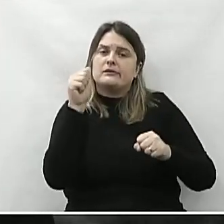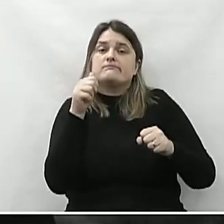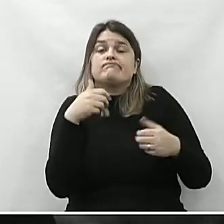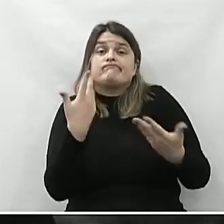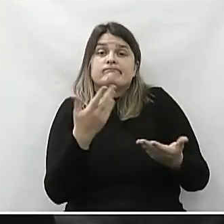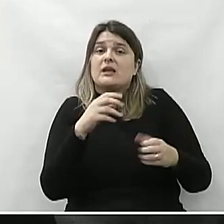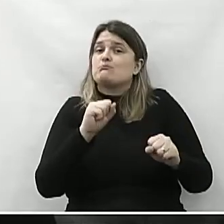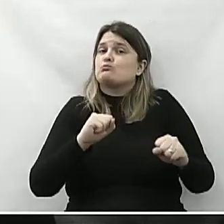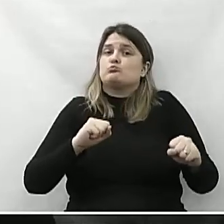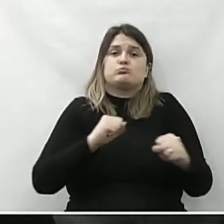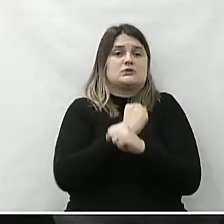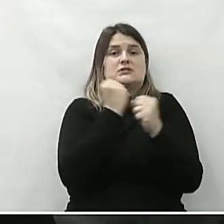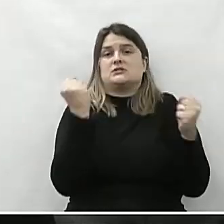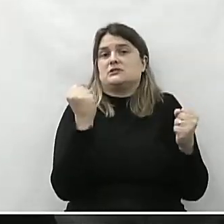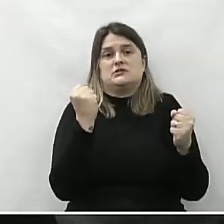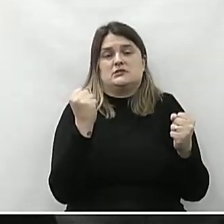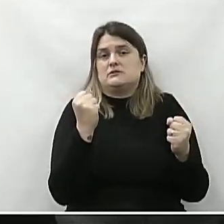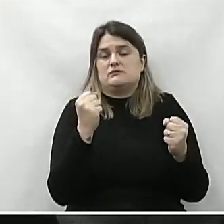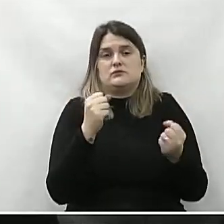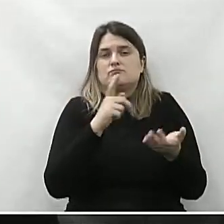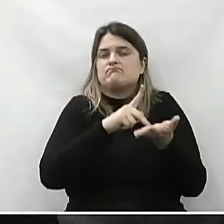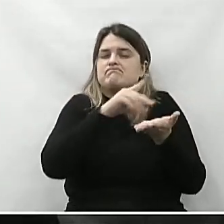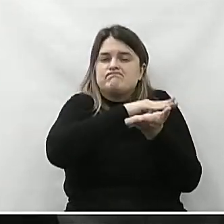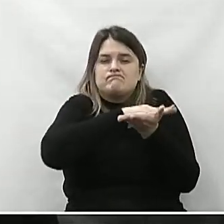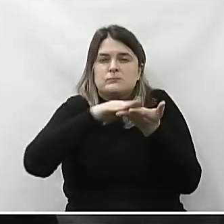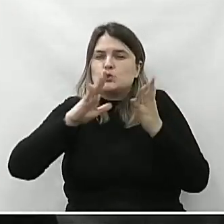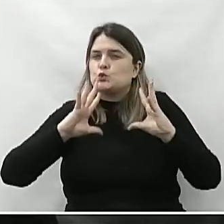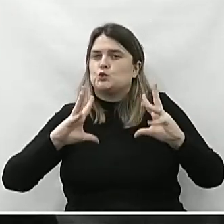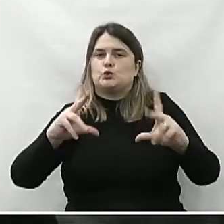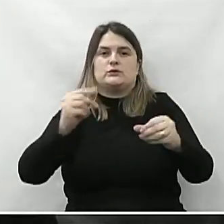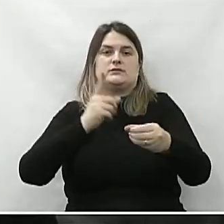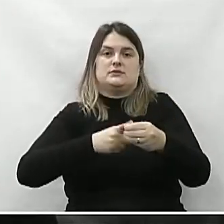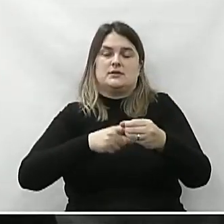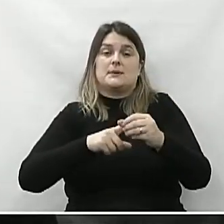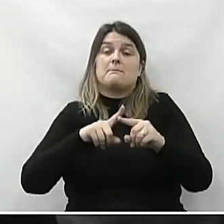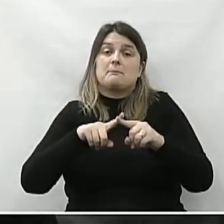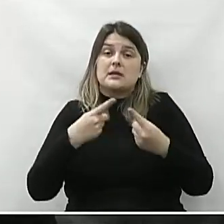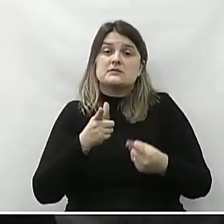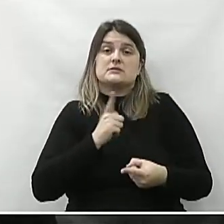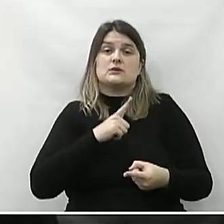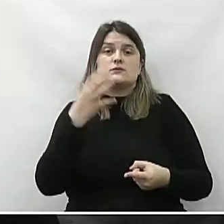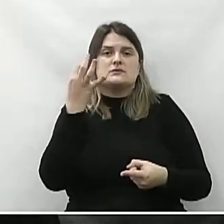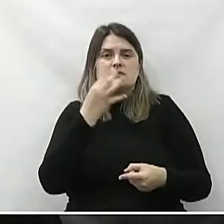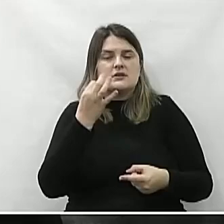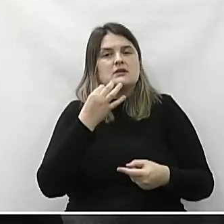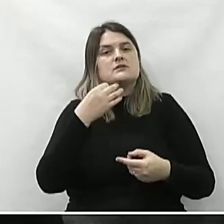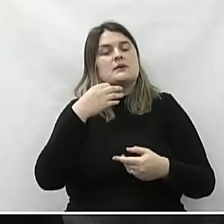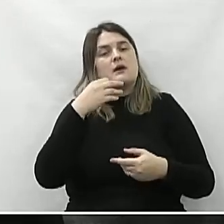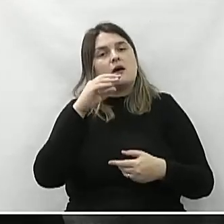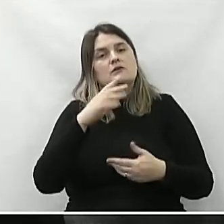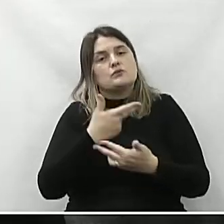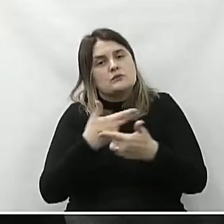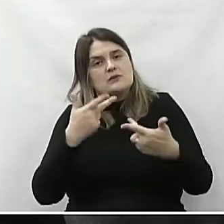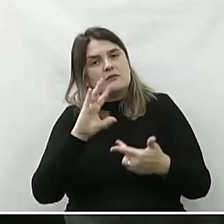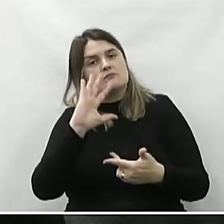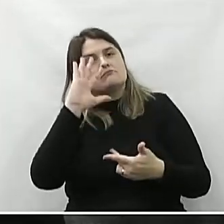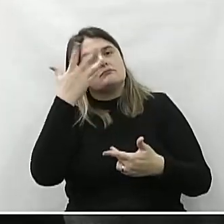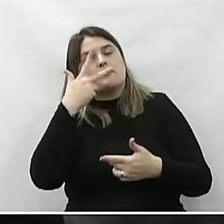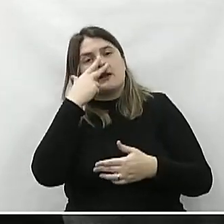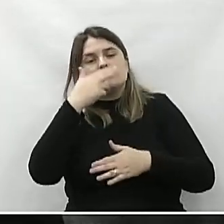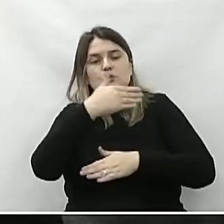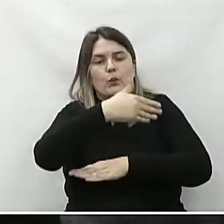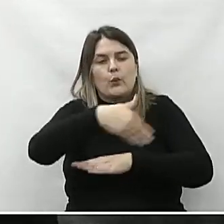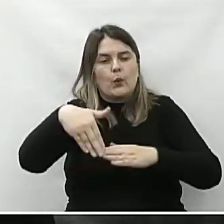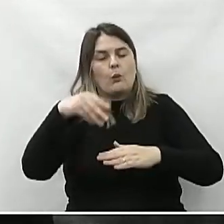é impossível realmente asfal Vitória inteira mas eu tenho tenho certeza que na medida do possível aí muitas